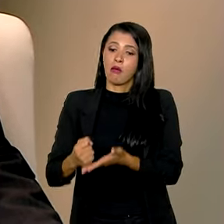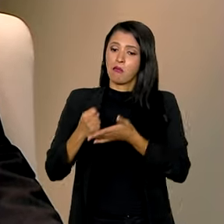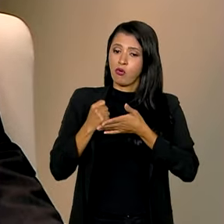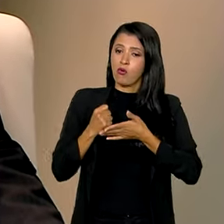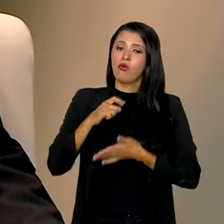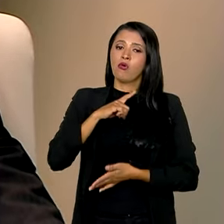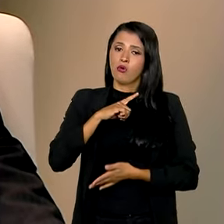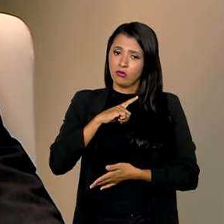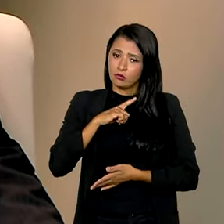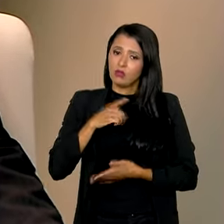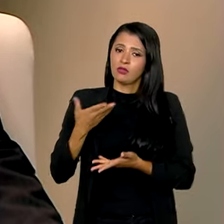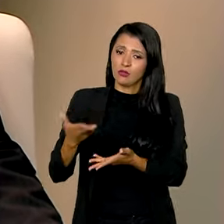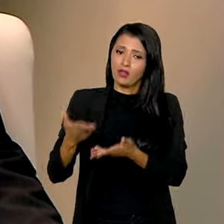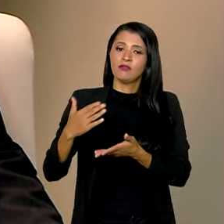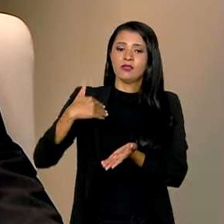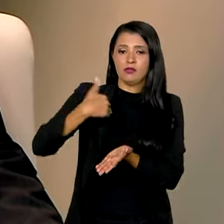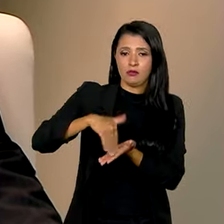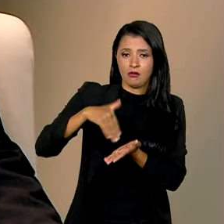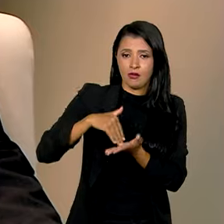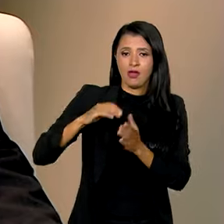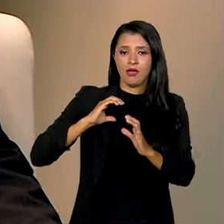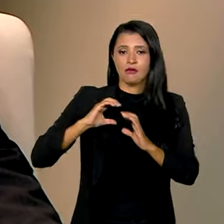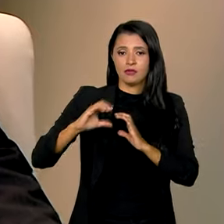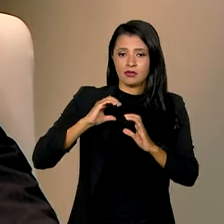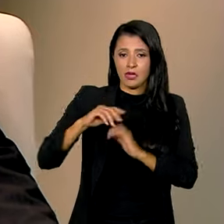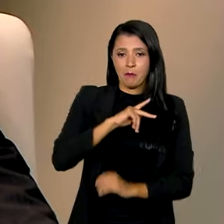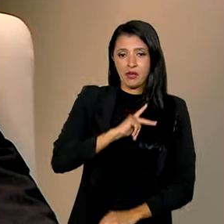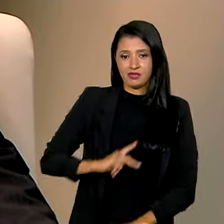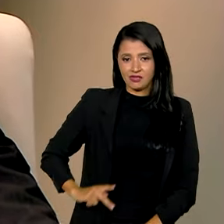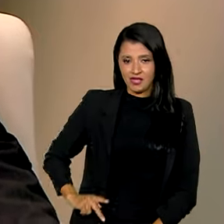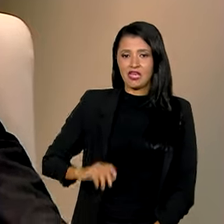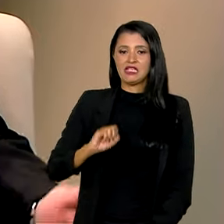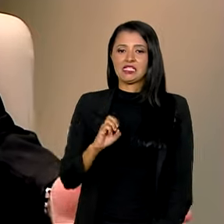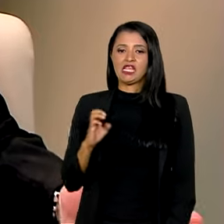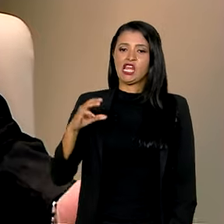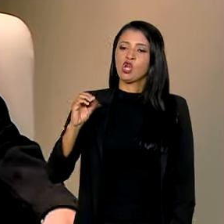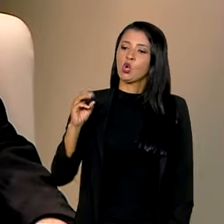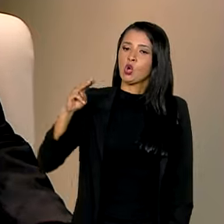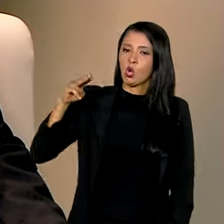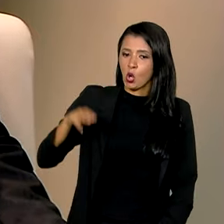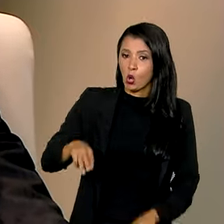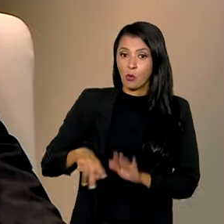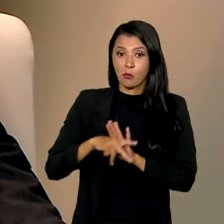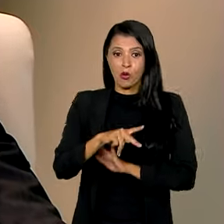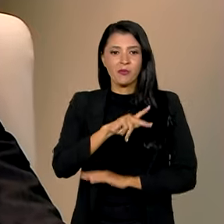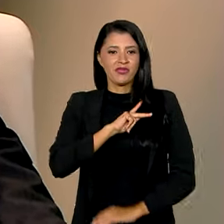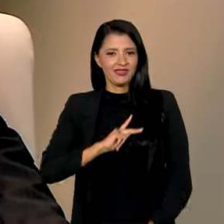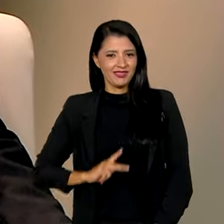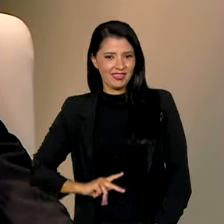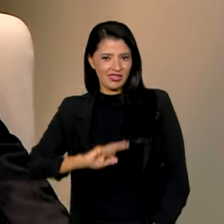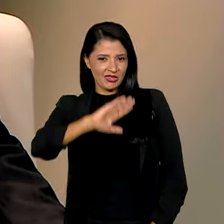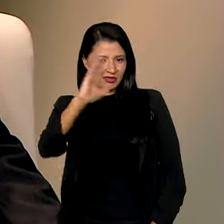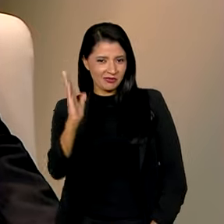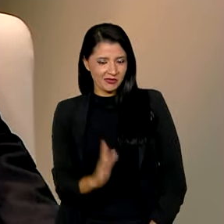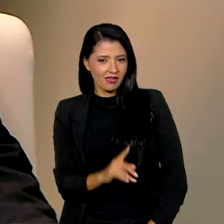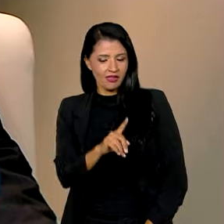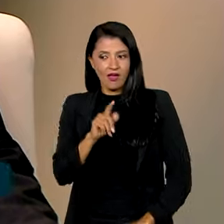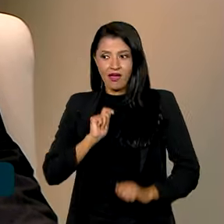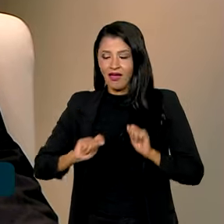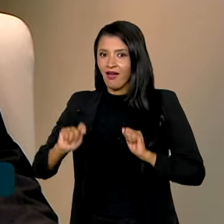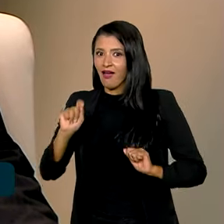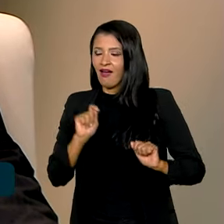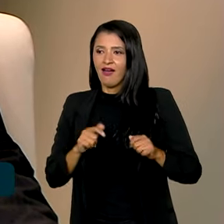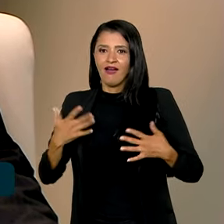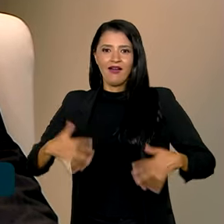muito grande da Secretaria de Comunicação da Presidência da República. O próprio Presidente da República também está muito entusiasmado